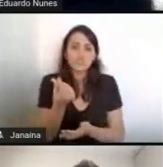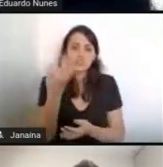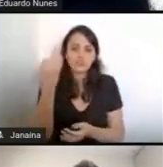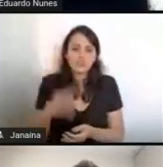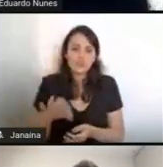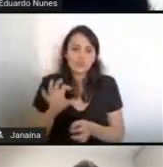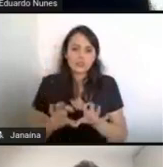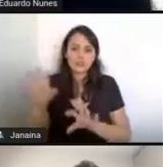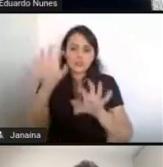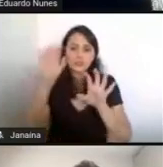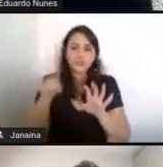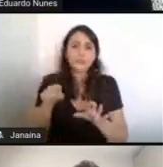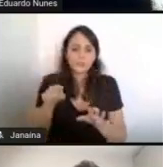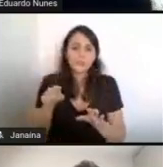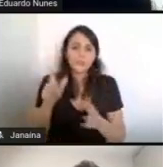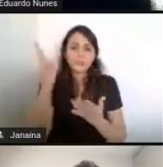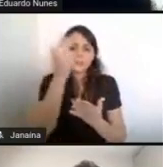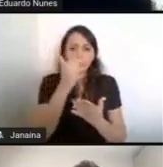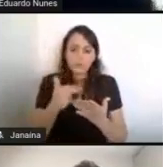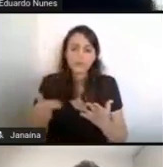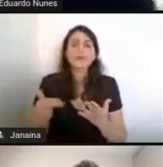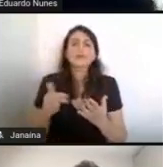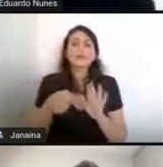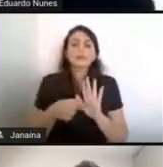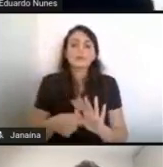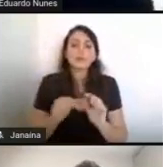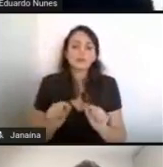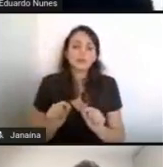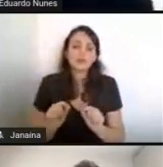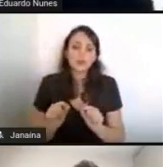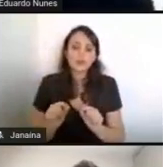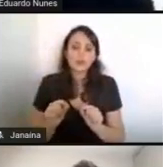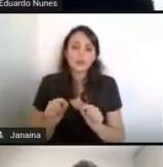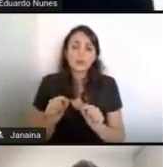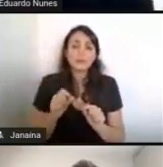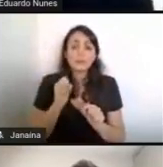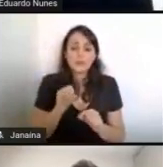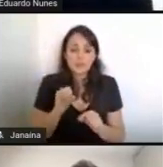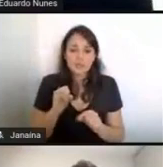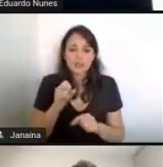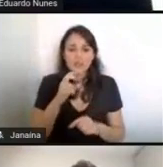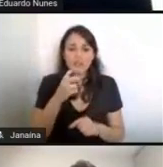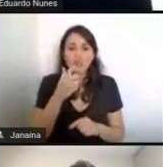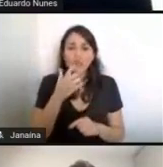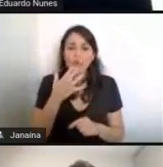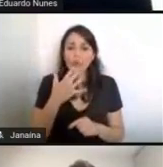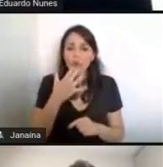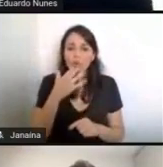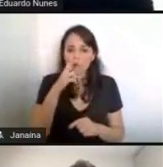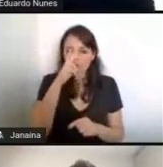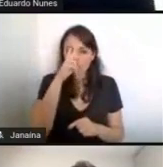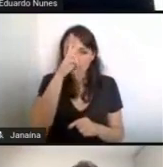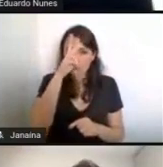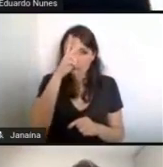Brasil. Esse mapa mostra a quantidade de leitos de UTI, né, por 10 mil habitantes. Então, quanto mais forte a cor, quanto mais forte a